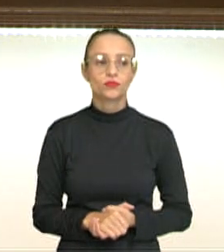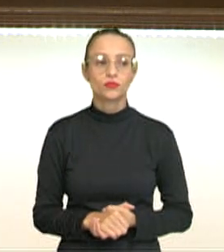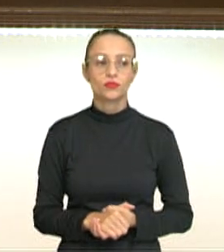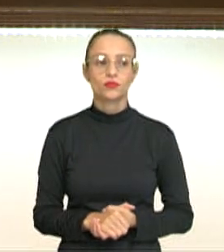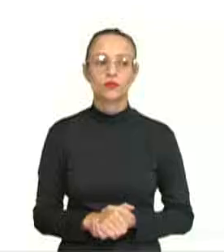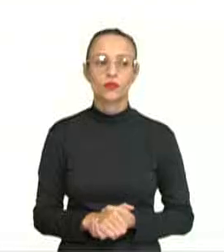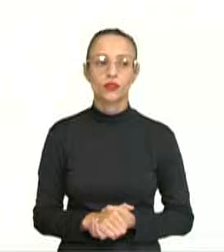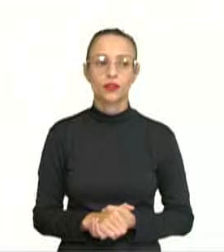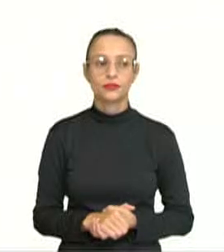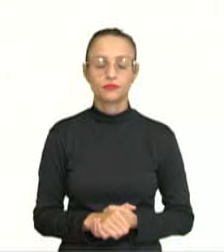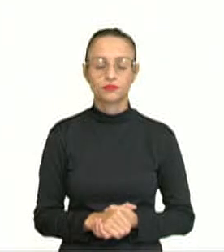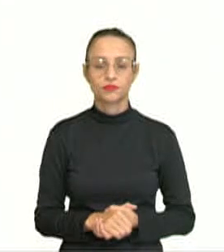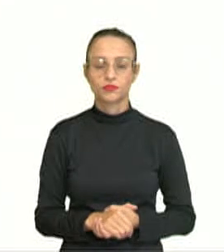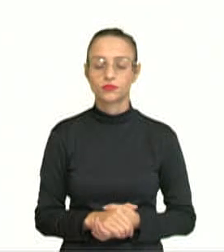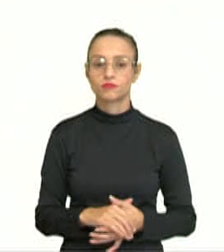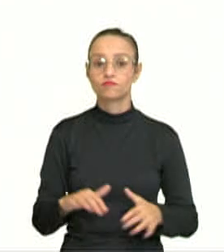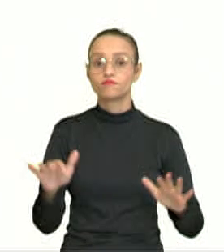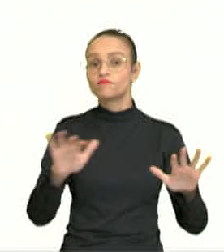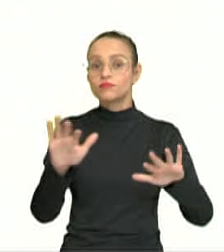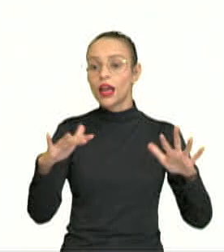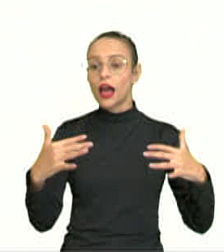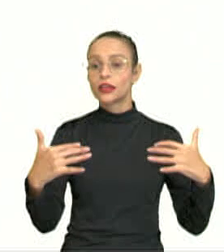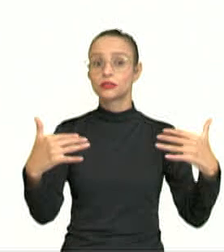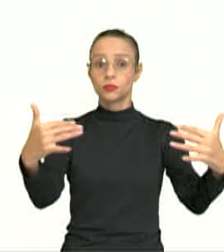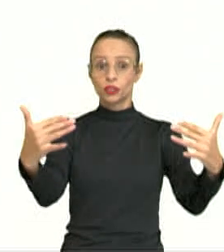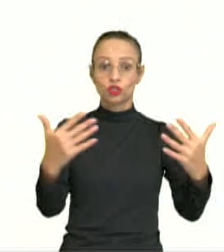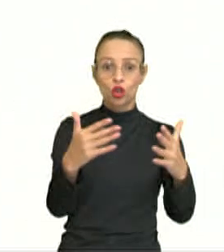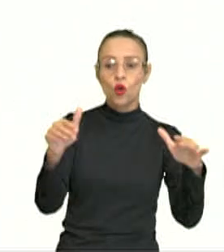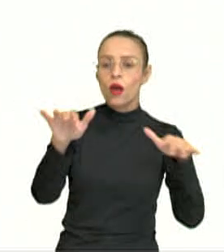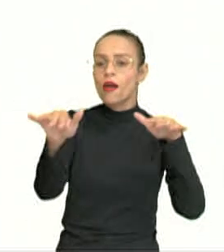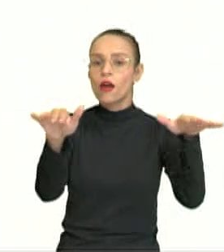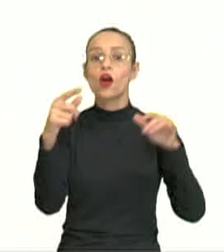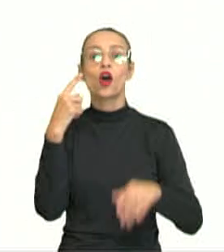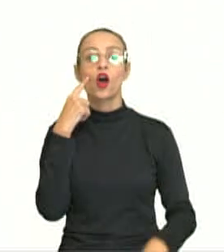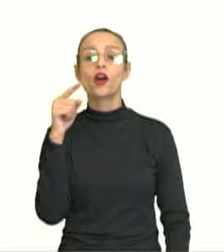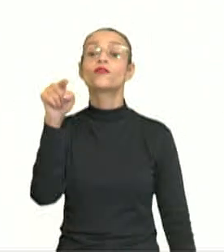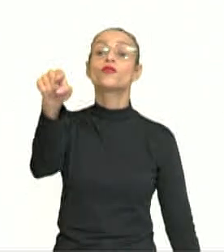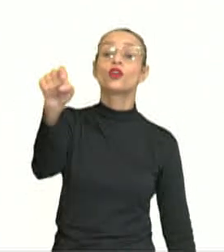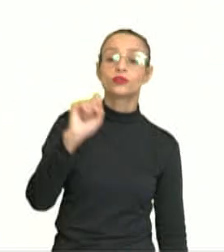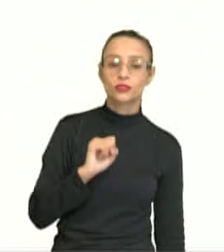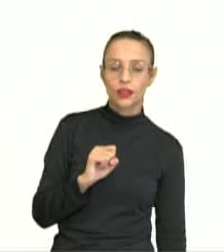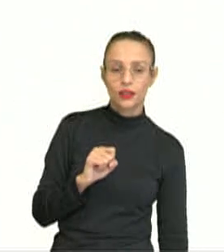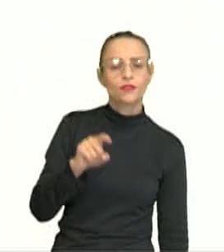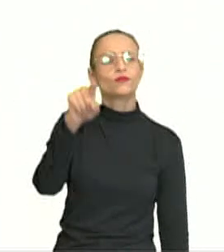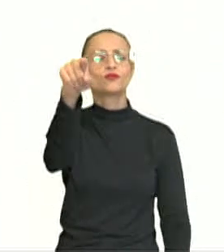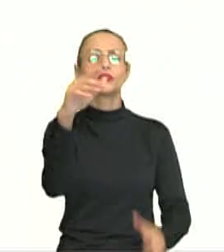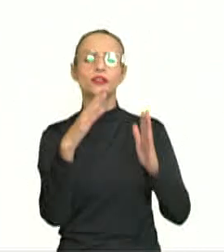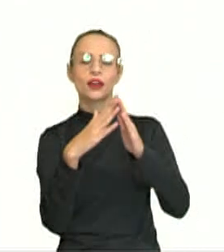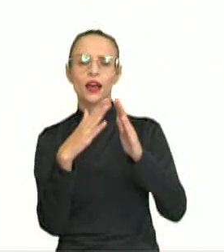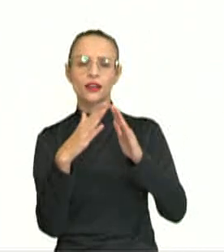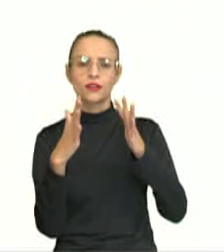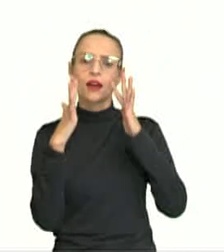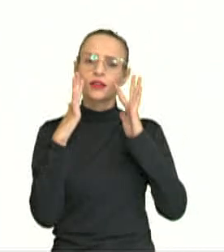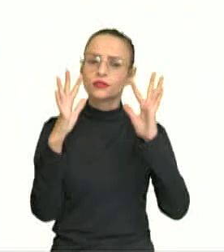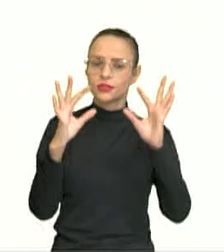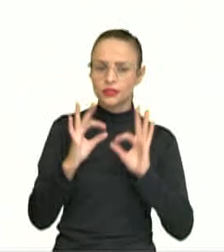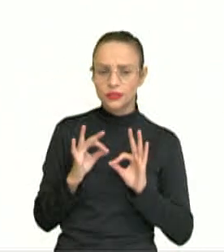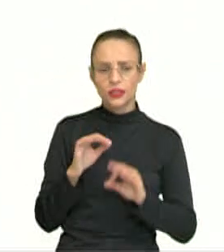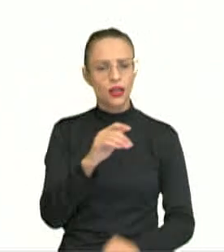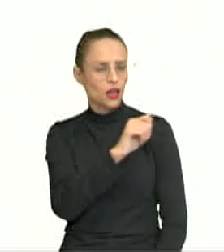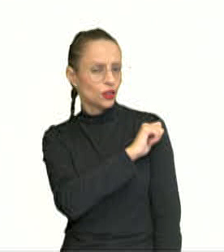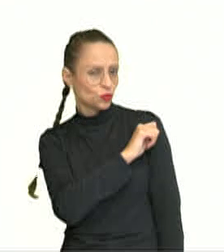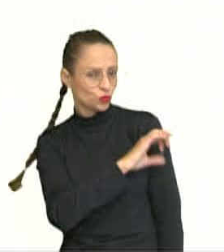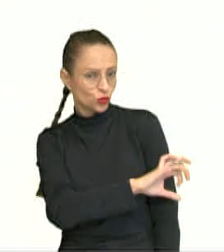Interpelação do auditório. Chamar a atenção das pessoas. Por exemplo, quando eu falo, você aí de casa, preste atenção em mim, os alunos do